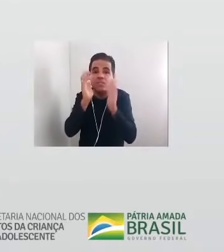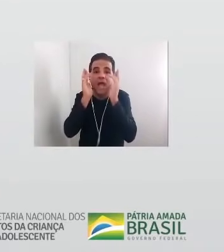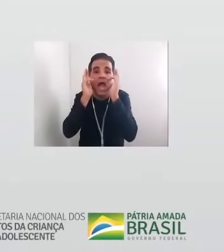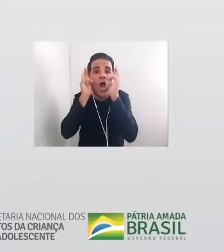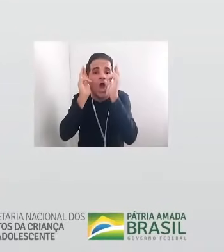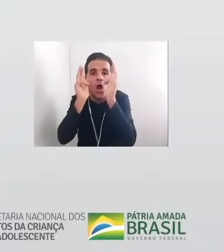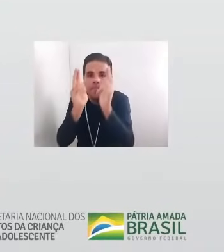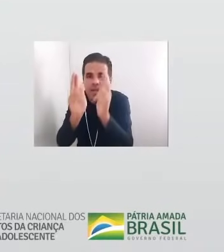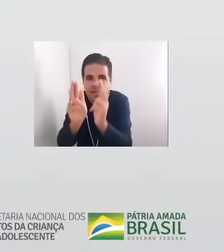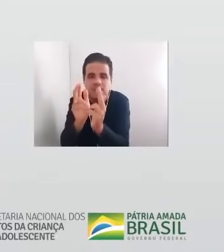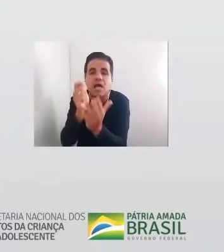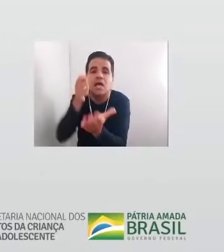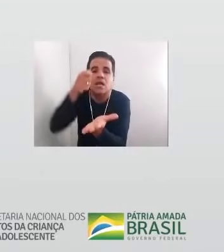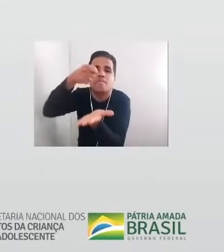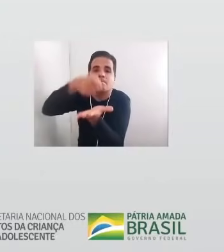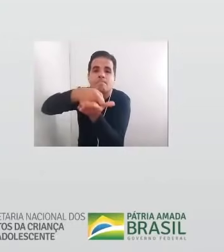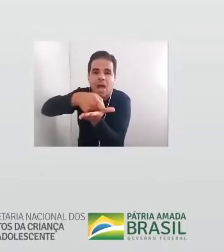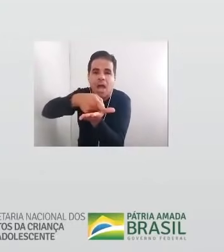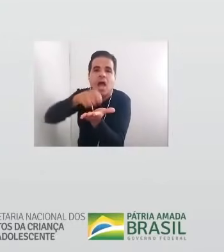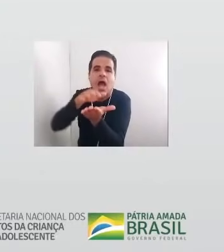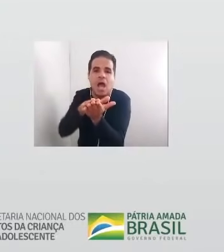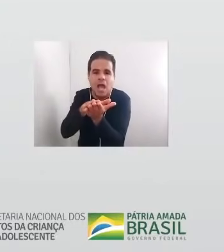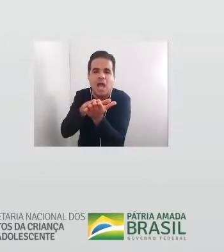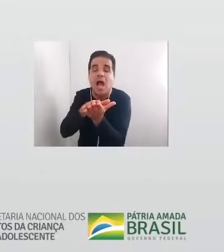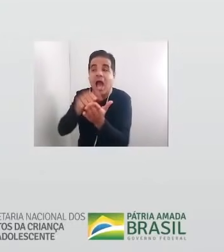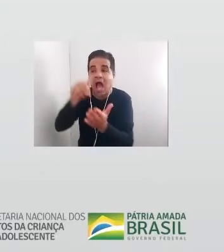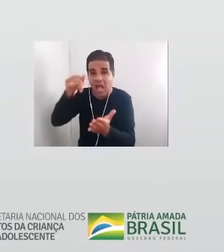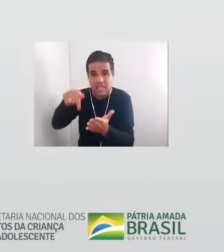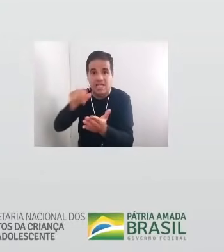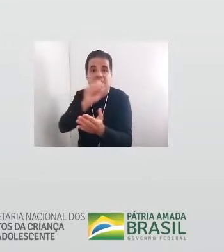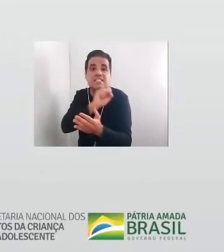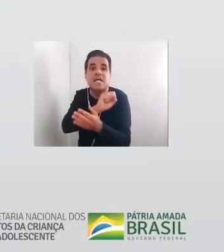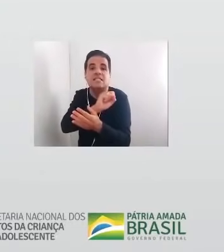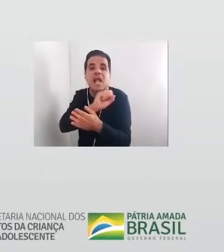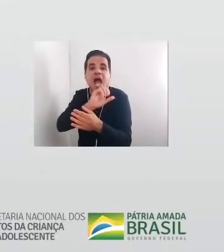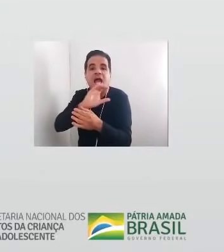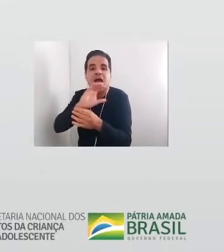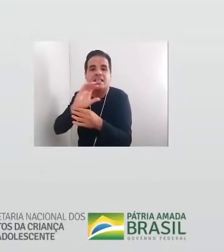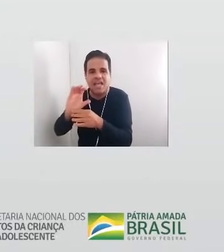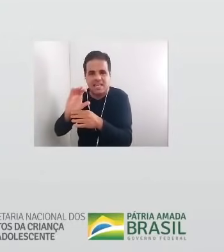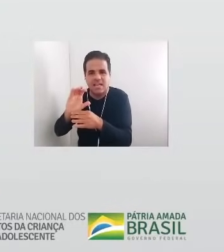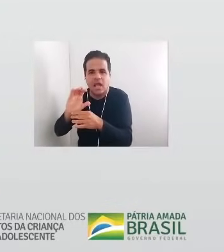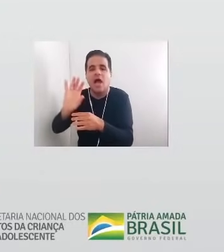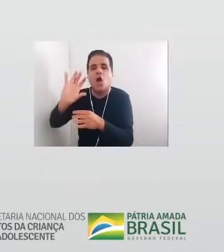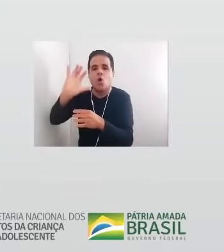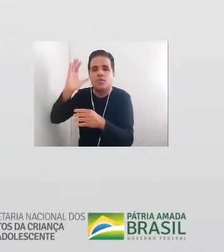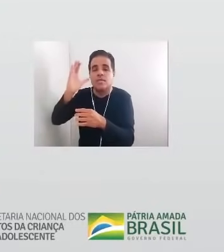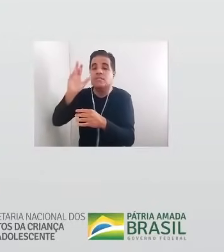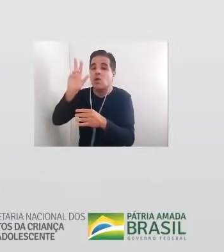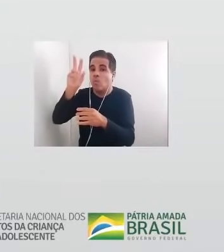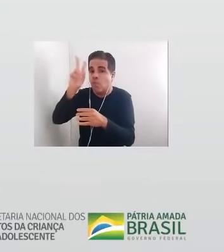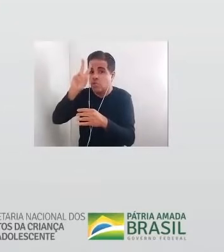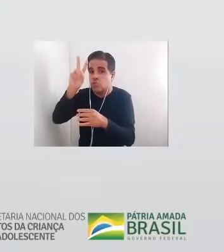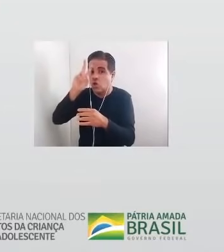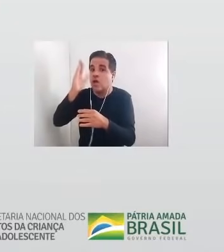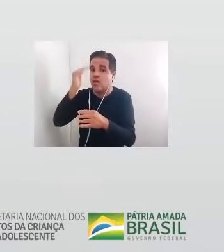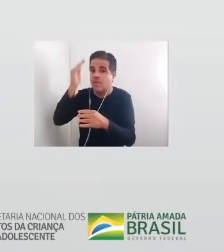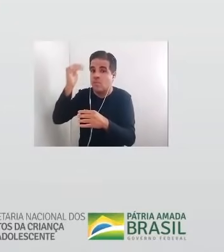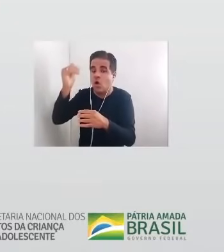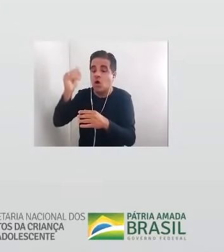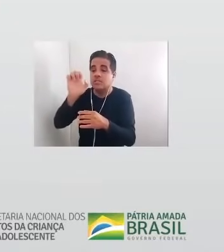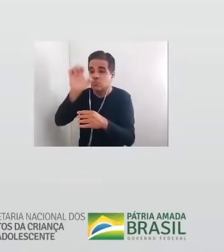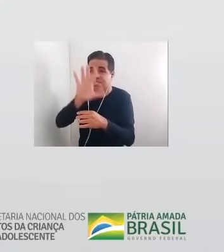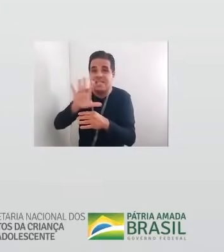indenizados. Nós temos aqui em Santa Catarina, como foi exposto na palestra, um caso muito famoso, onde o Estado de Santa